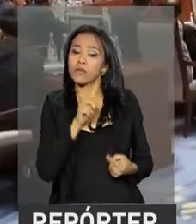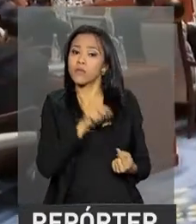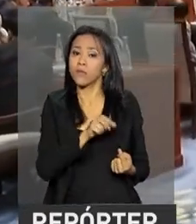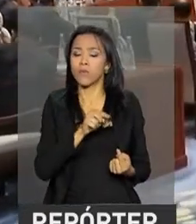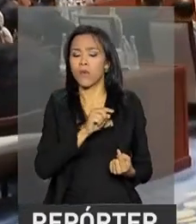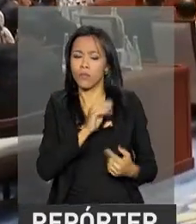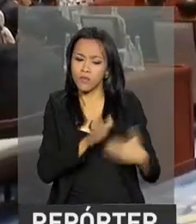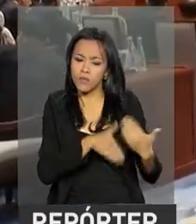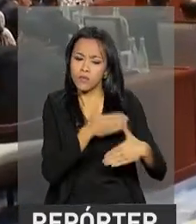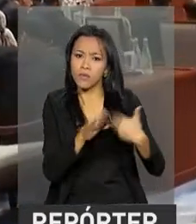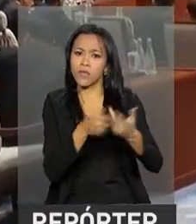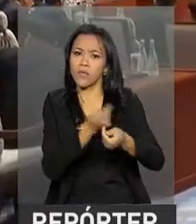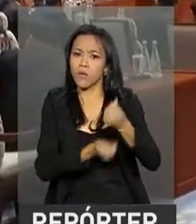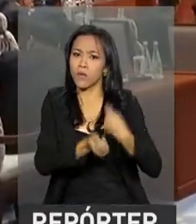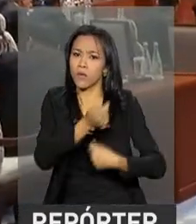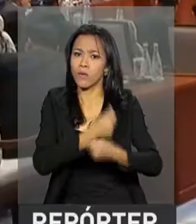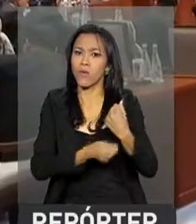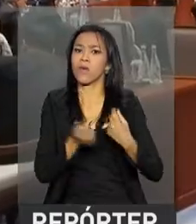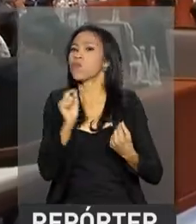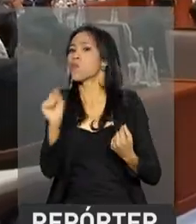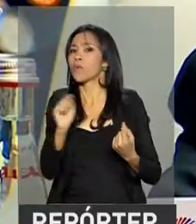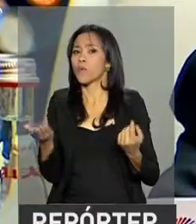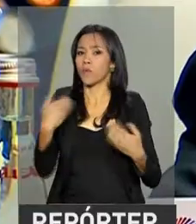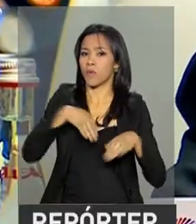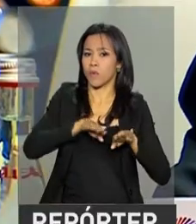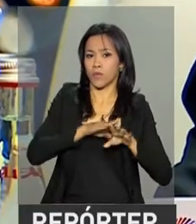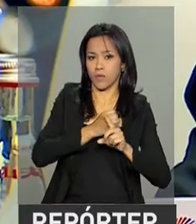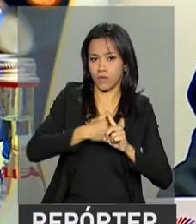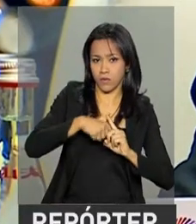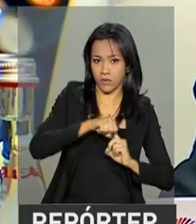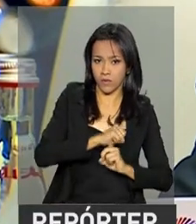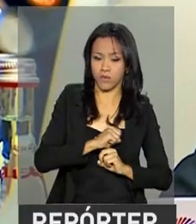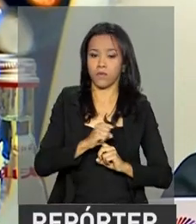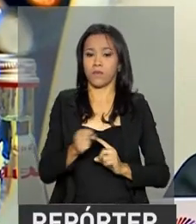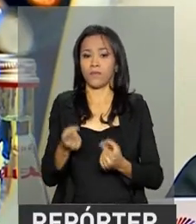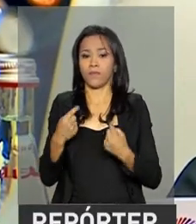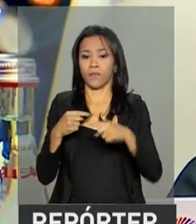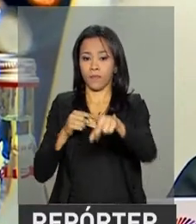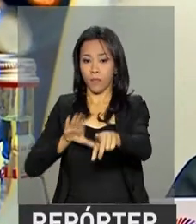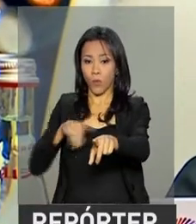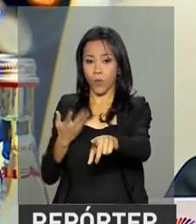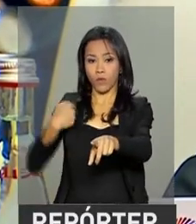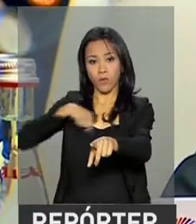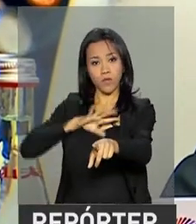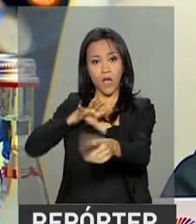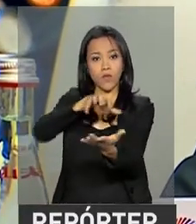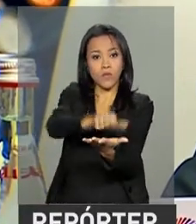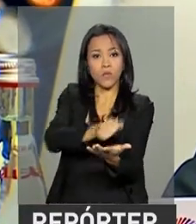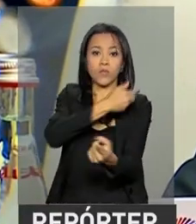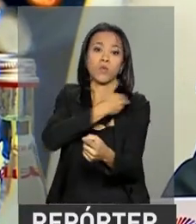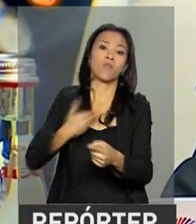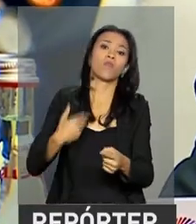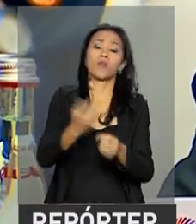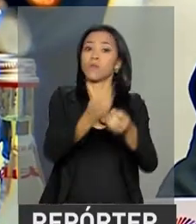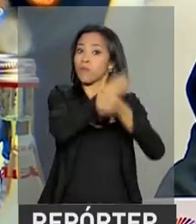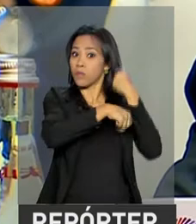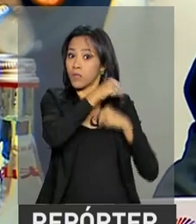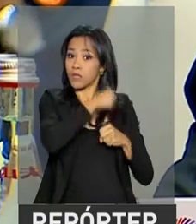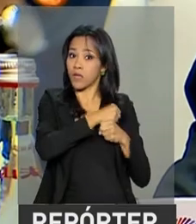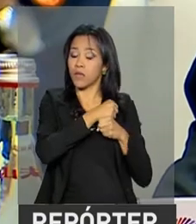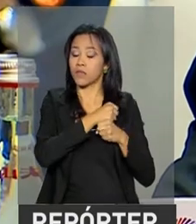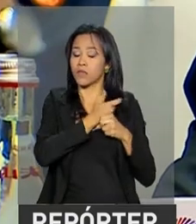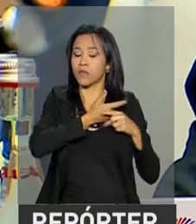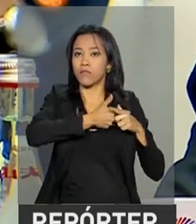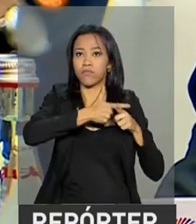um crescimento econômico com inclusão social. Quando assumimos o governo no ano passado, a crise